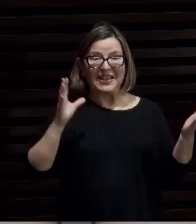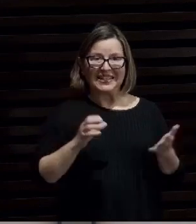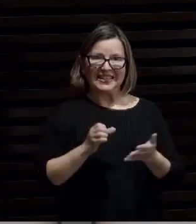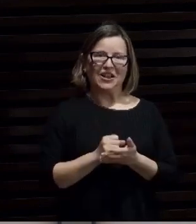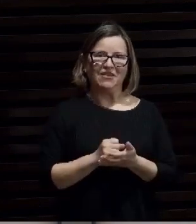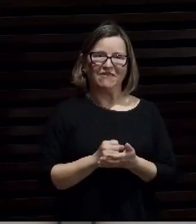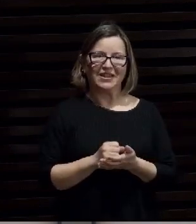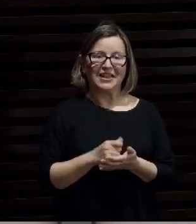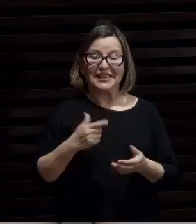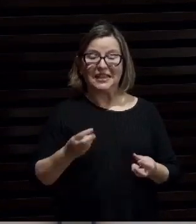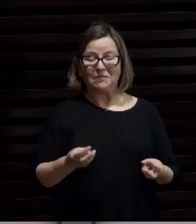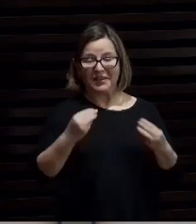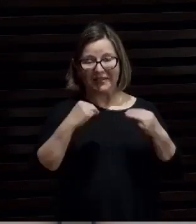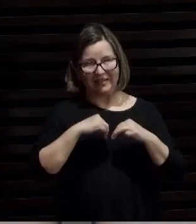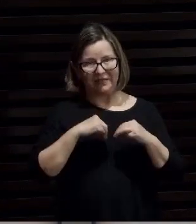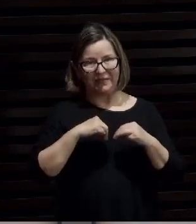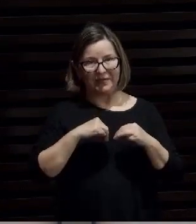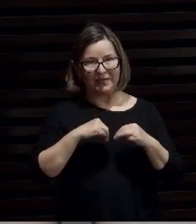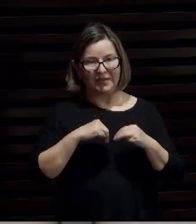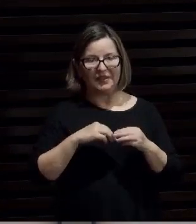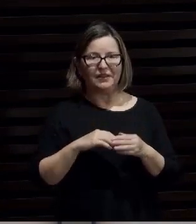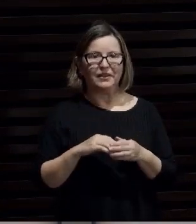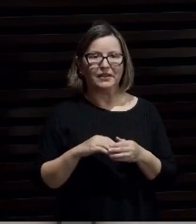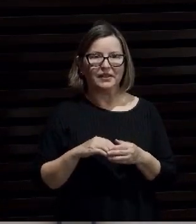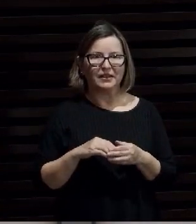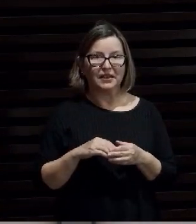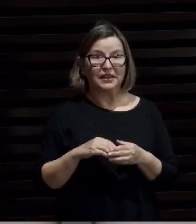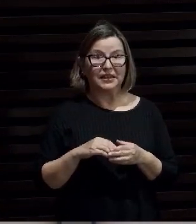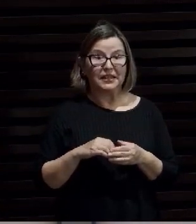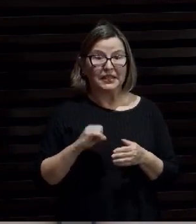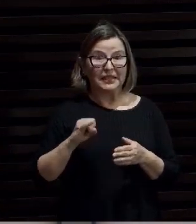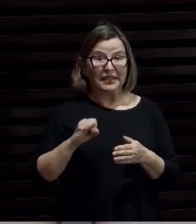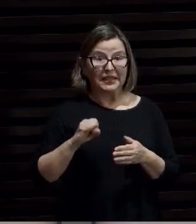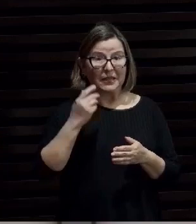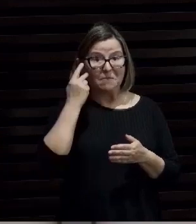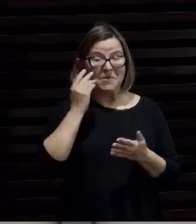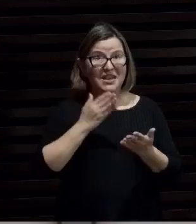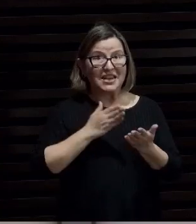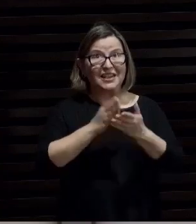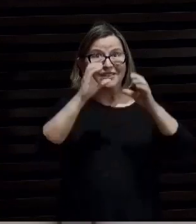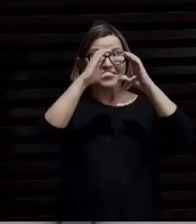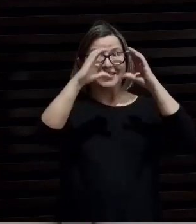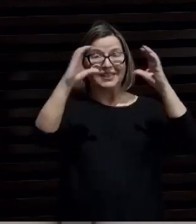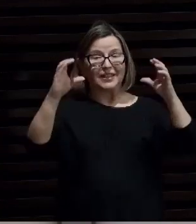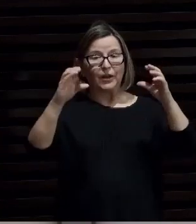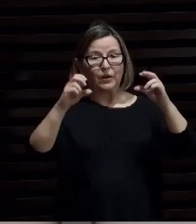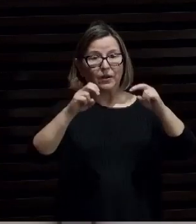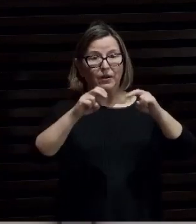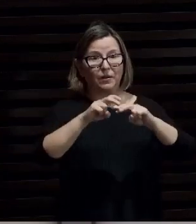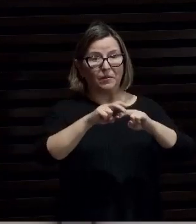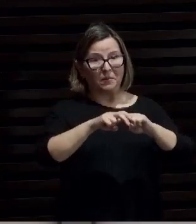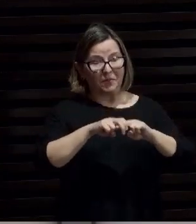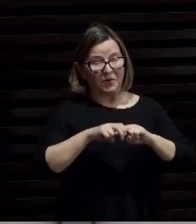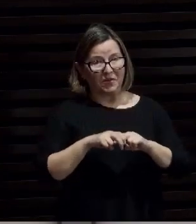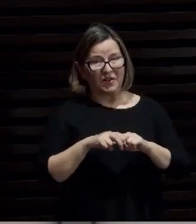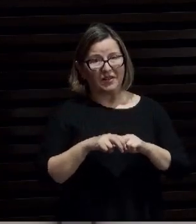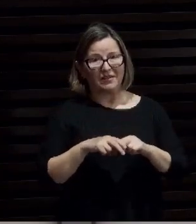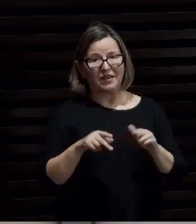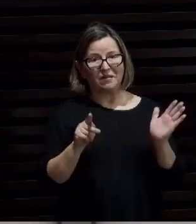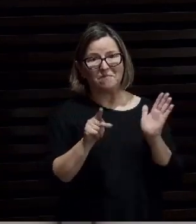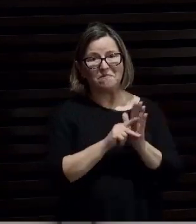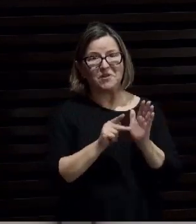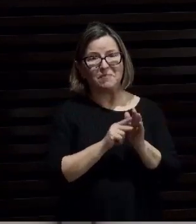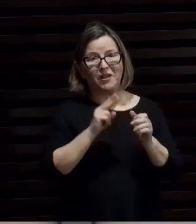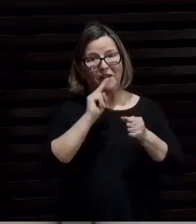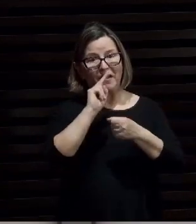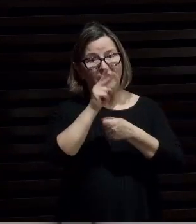Se o céu fosse mérito, só teria um bando de arrogantes igual nós temos hoje. Mas como é pela